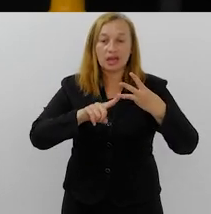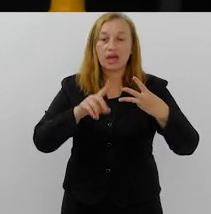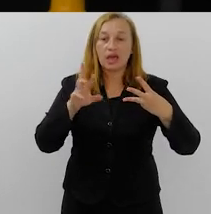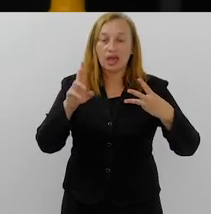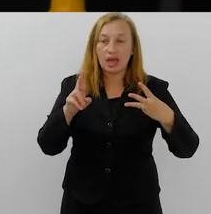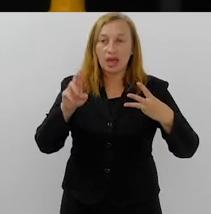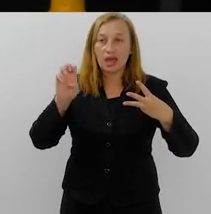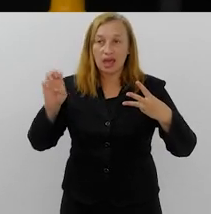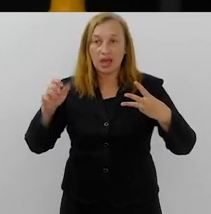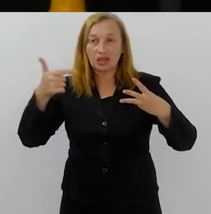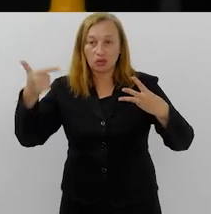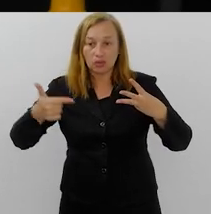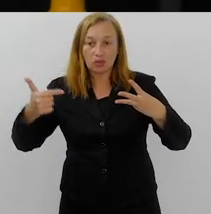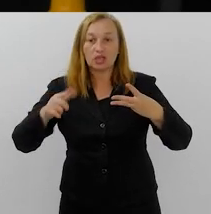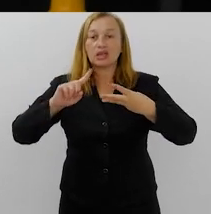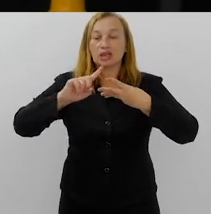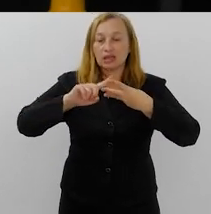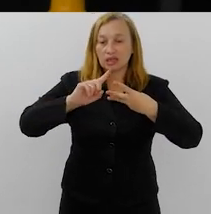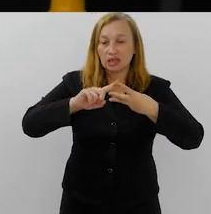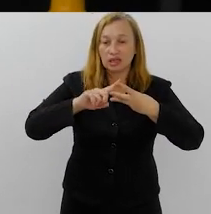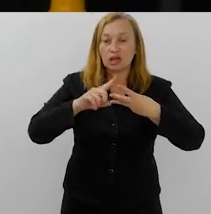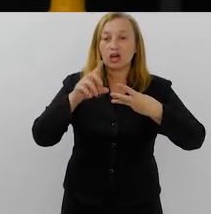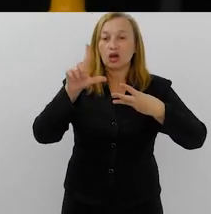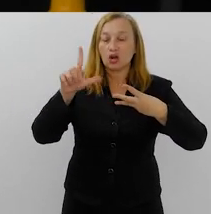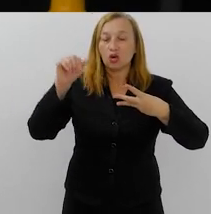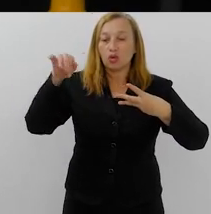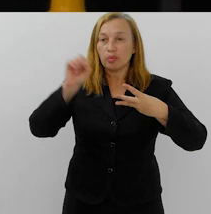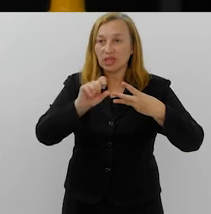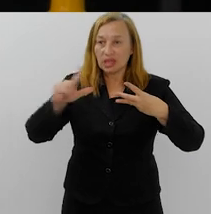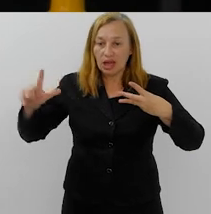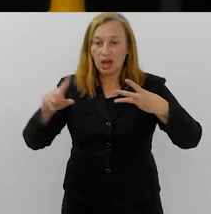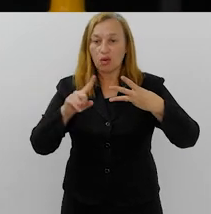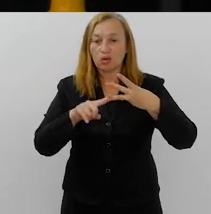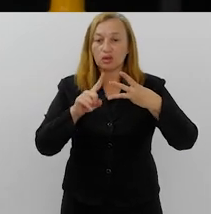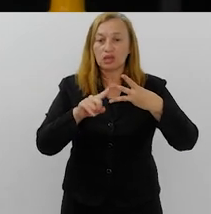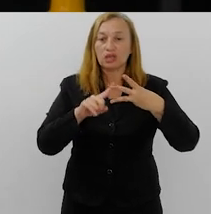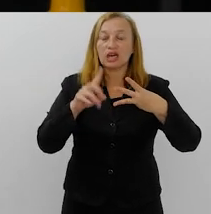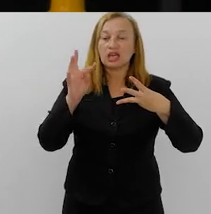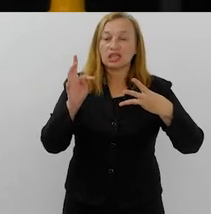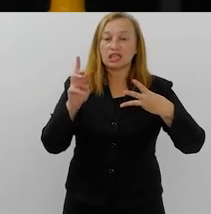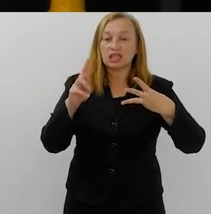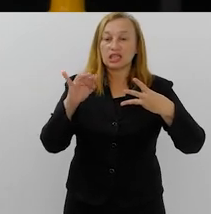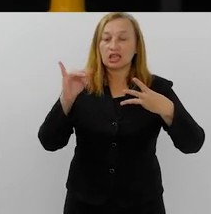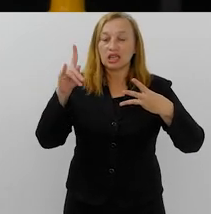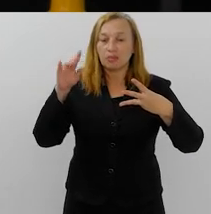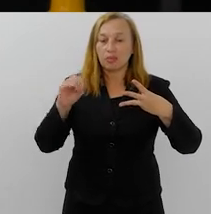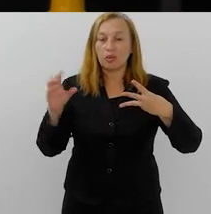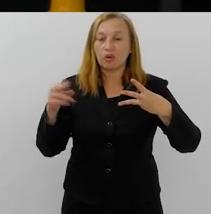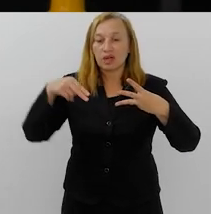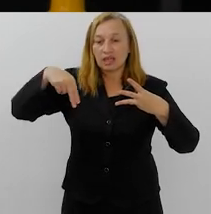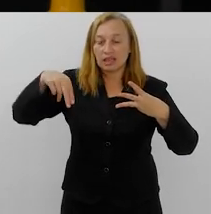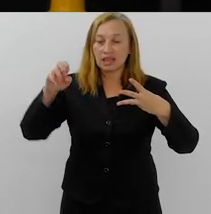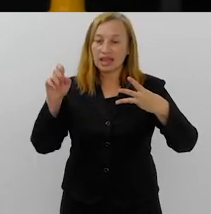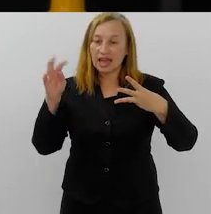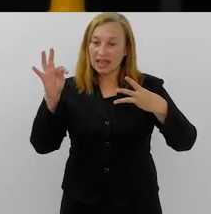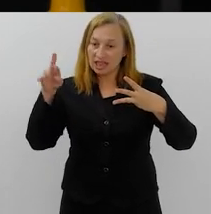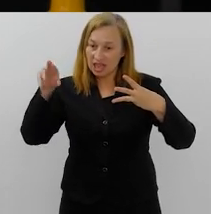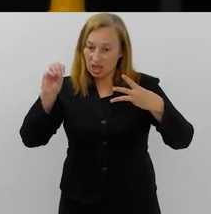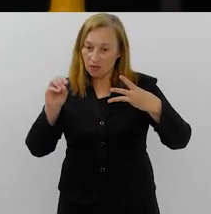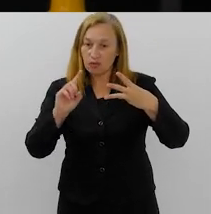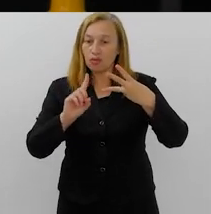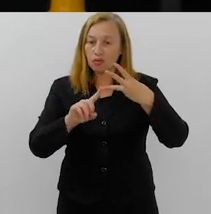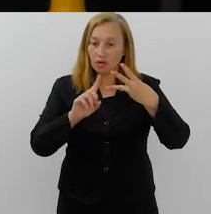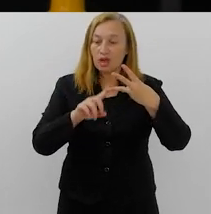Então a gente tem três tipos de tumor luminal triplo negativo e R2 desses três tipos de tumor o